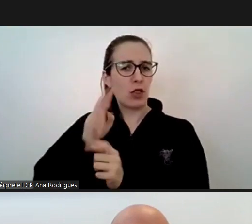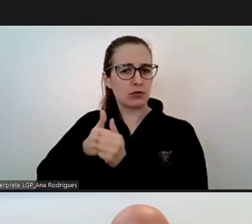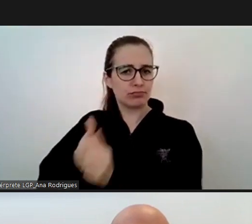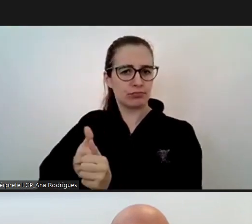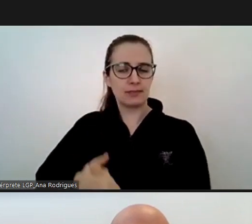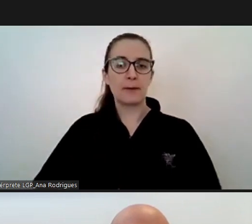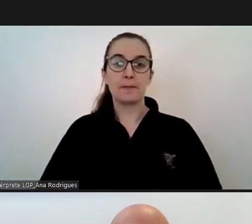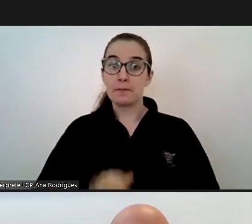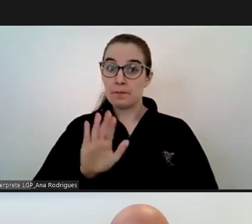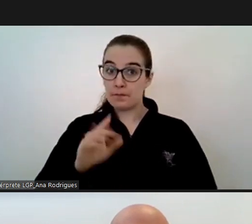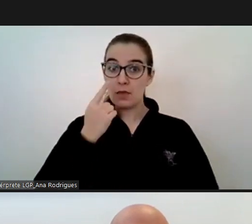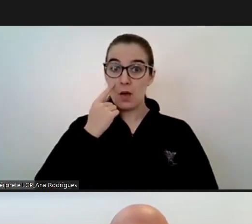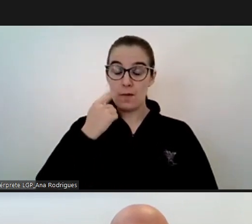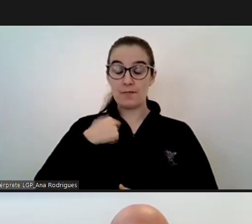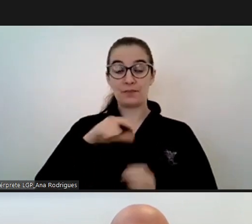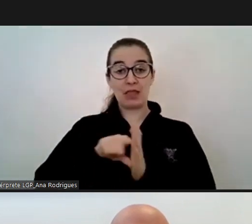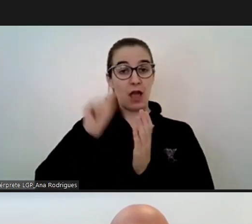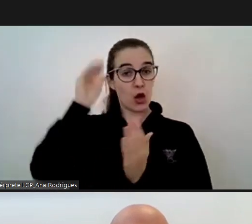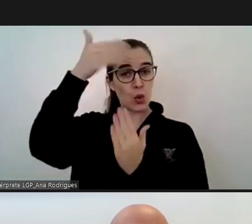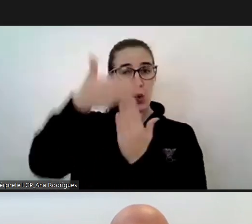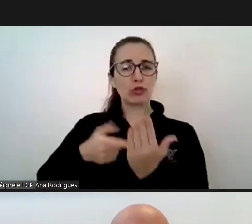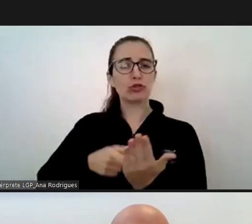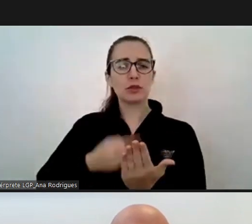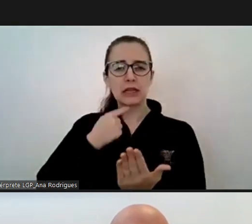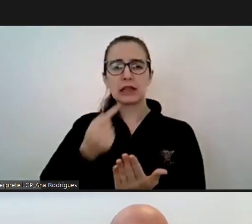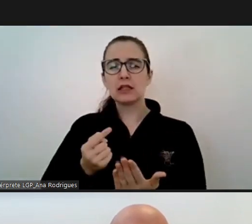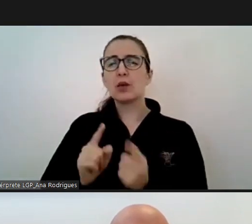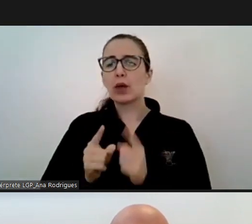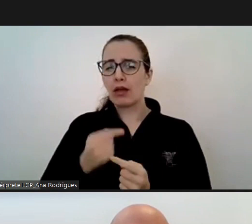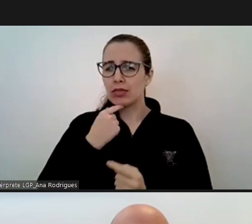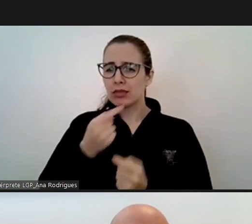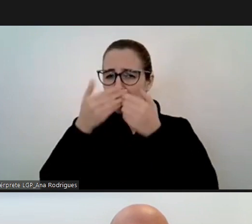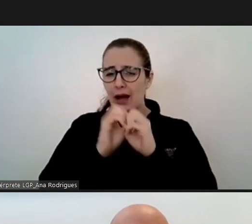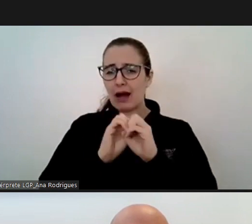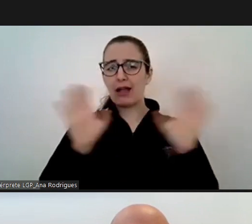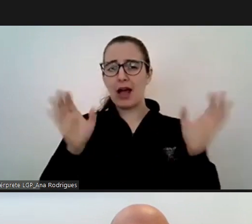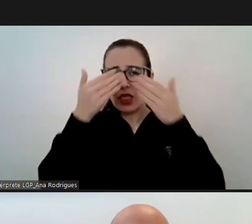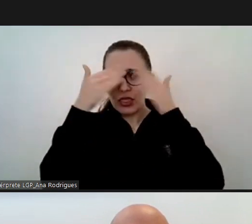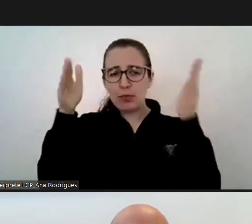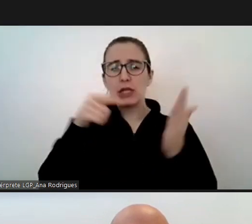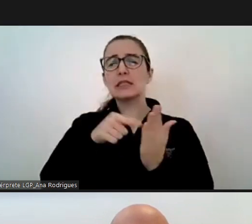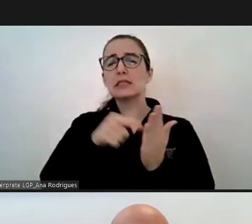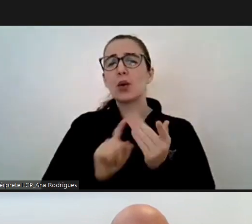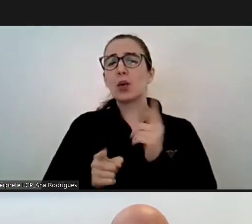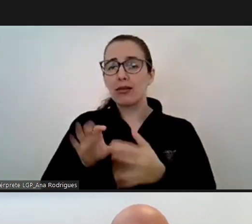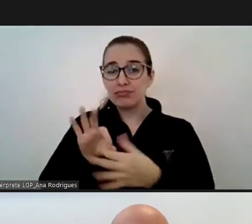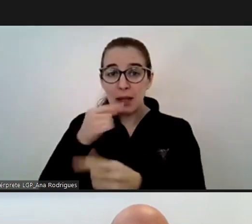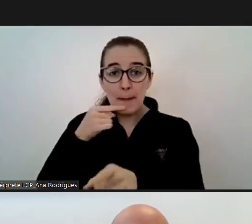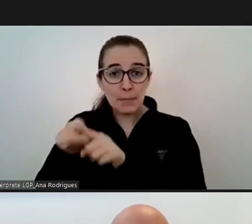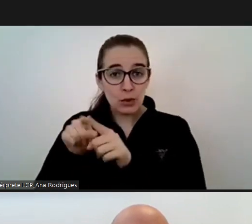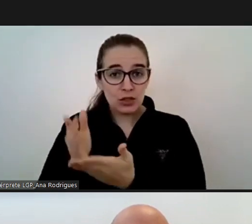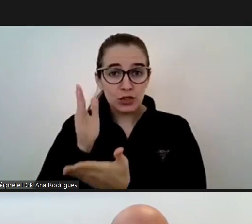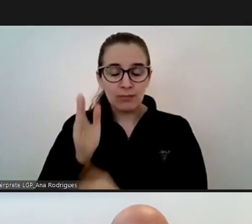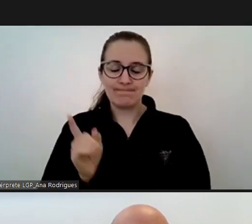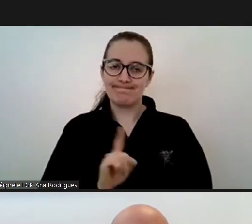nossa Constituição nos diz expressamente que a democracia que aí é proposta não é apenas uma democracia política, é também uma